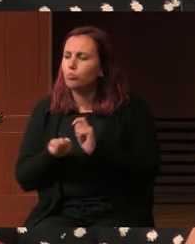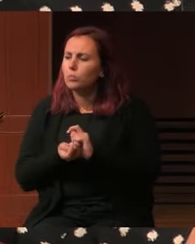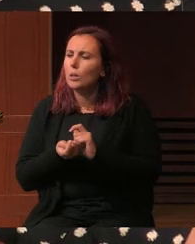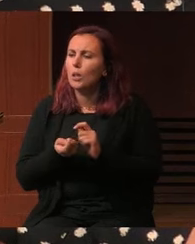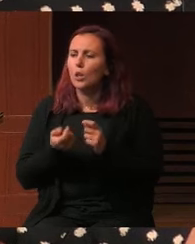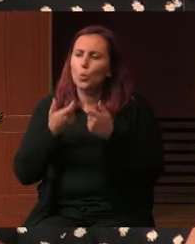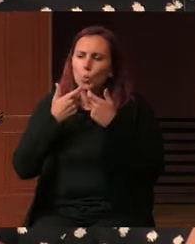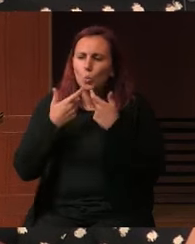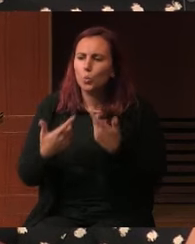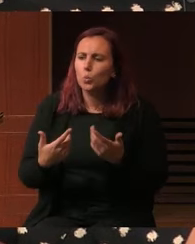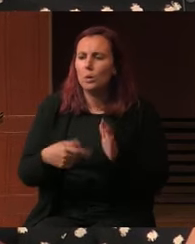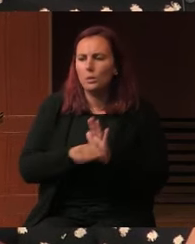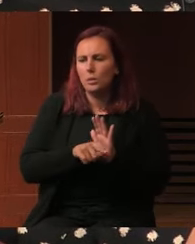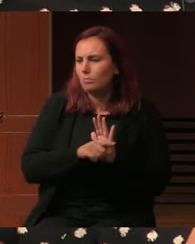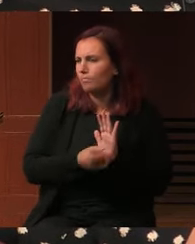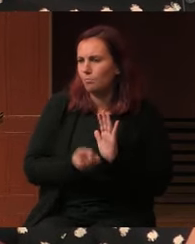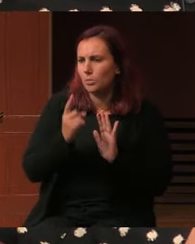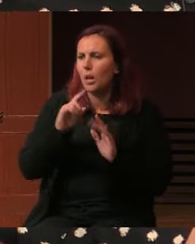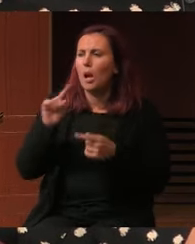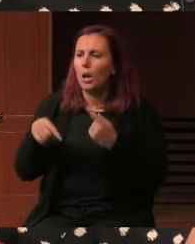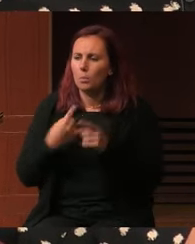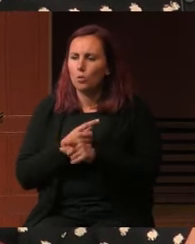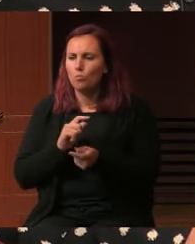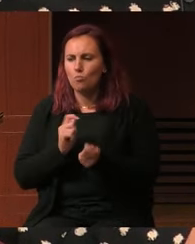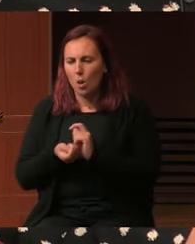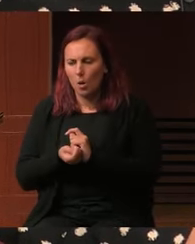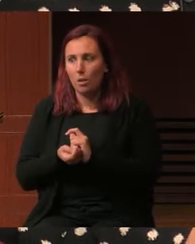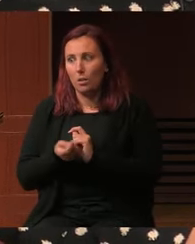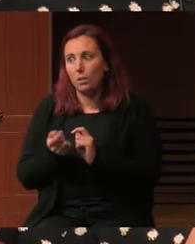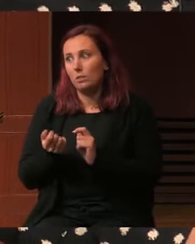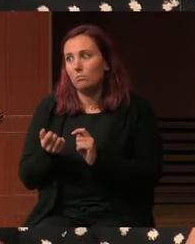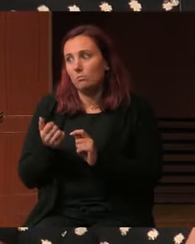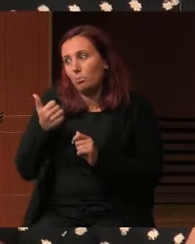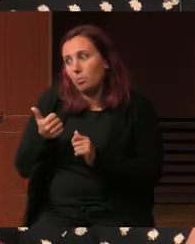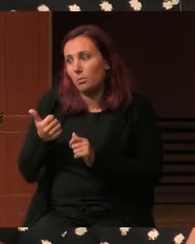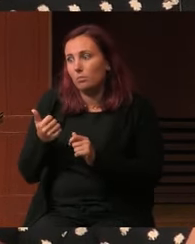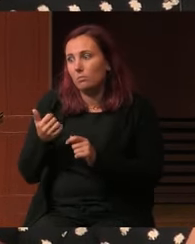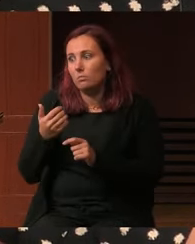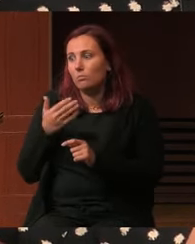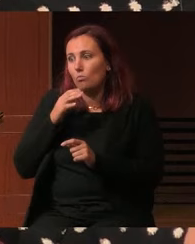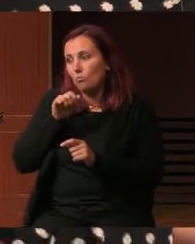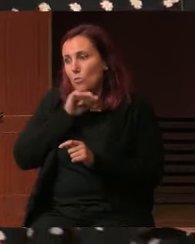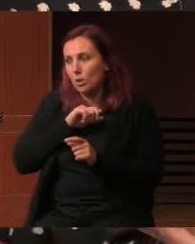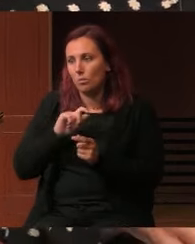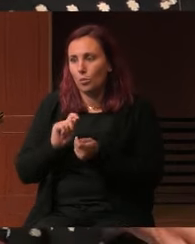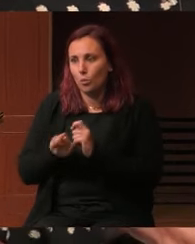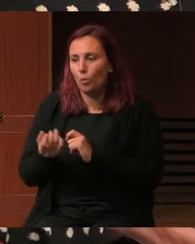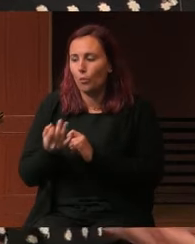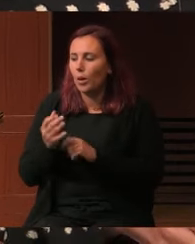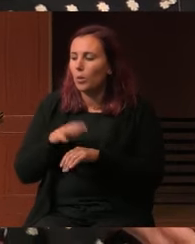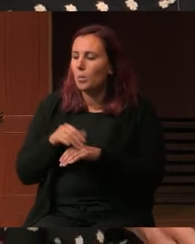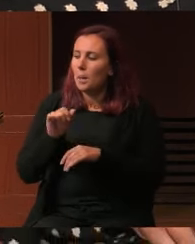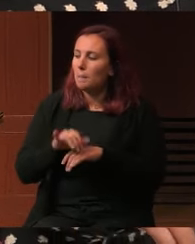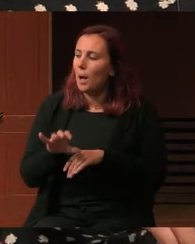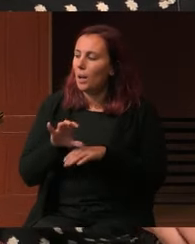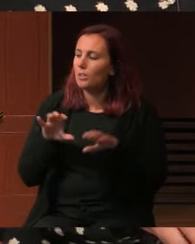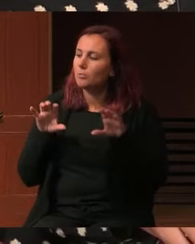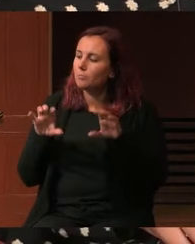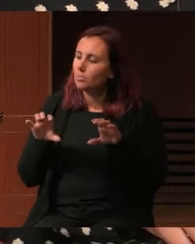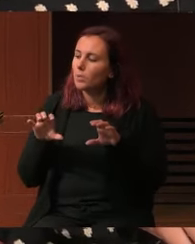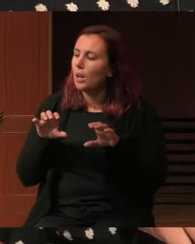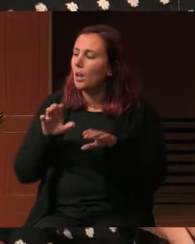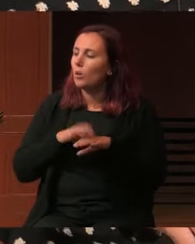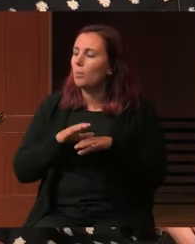tudo é negativo. Há coisas que mudaram e ainda bem. E trago ali uma imagem e podemos